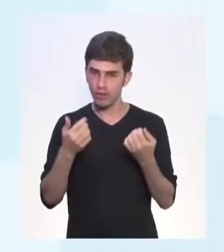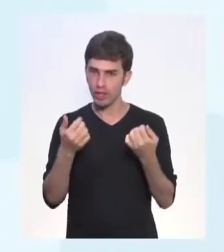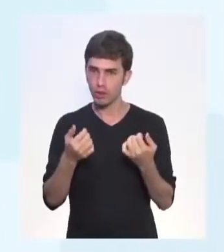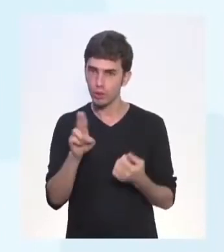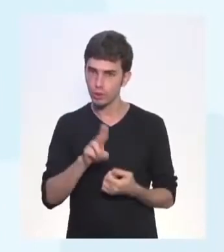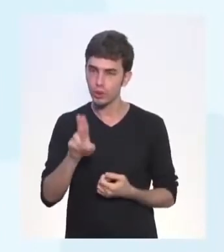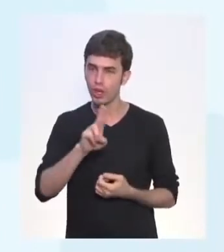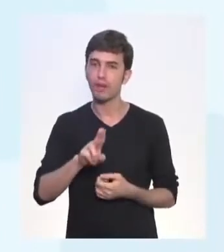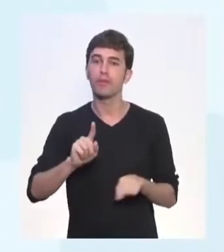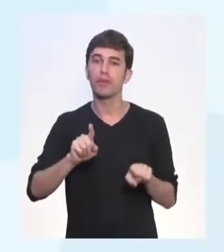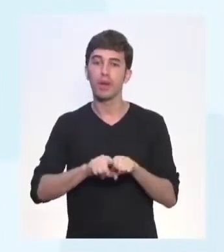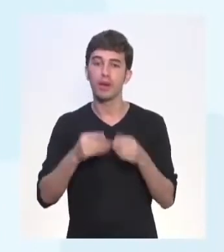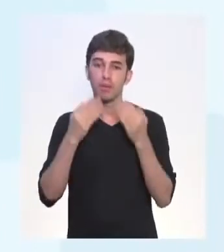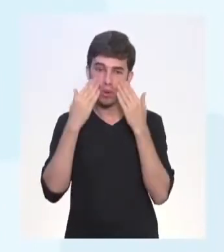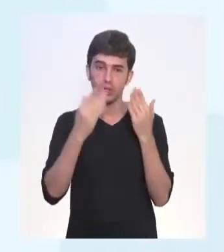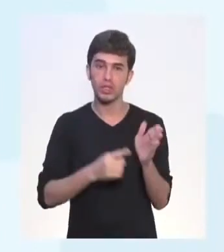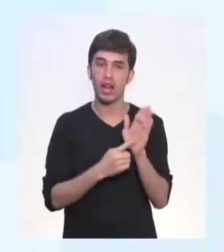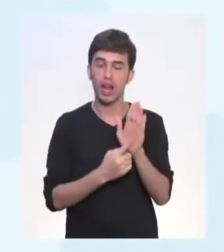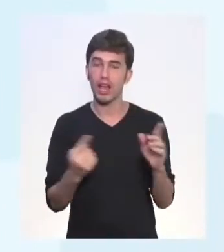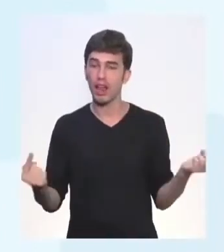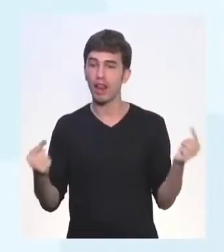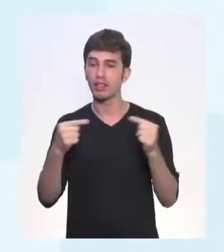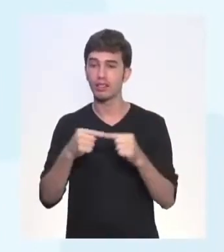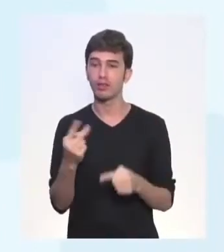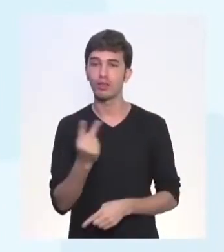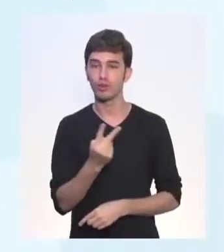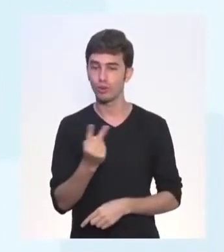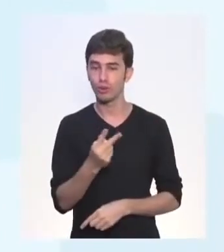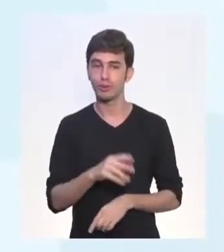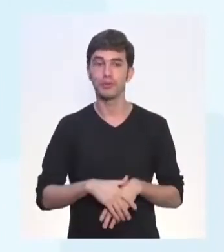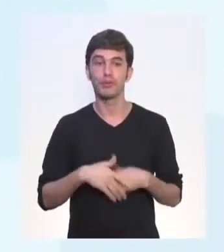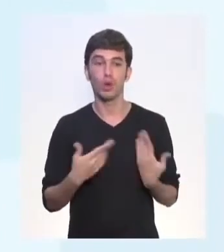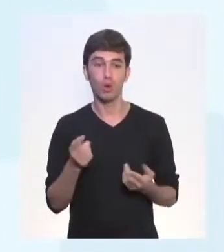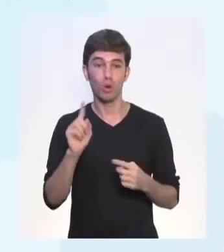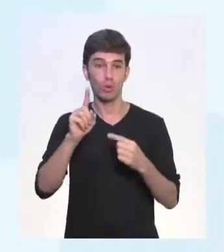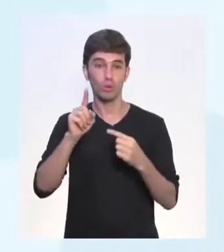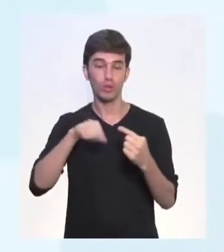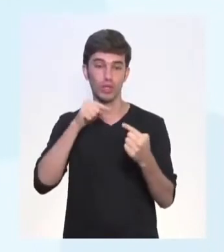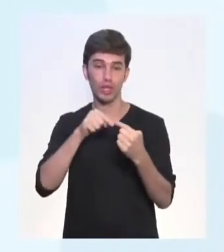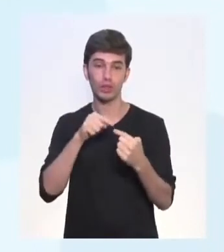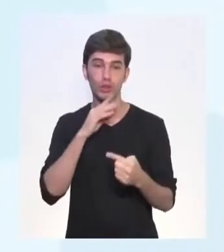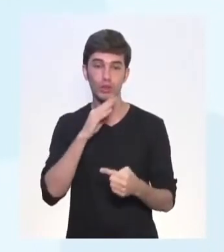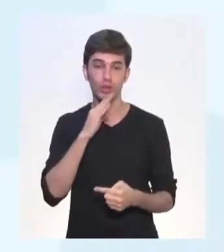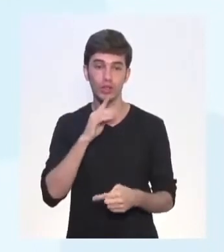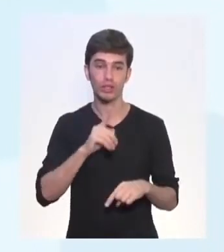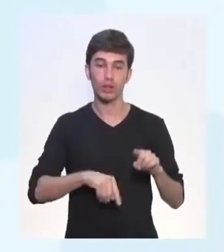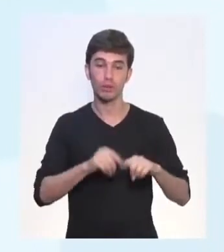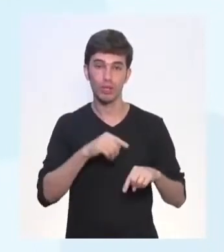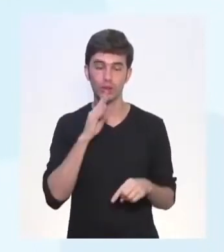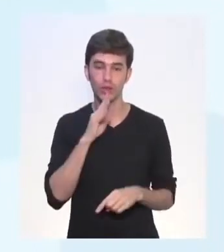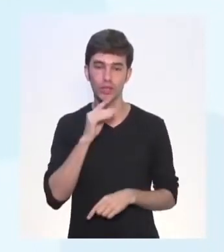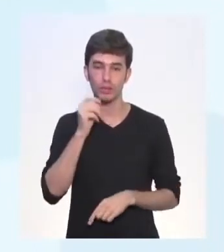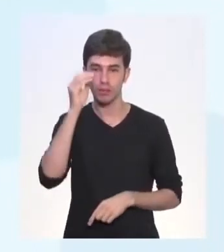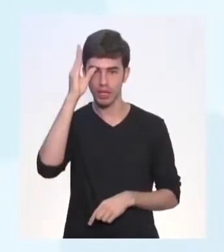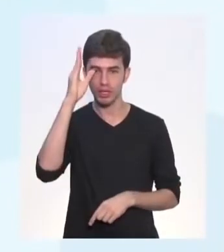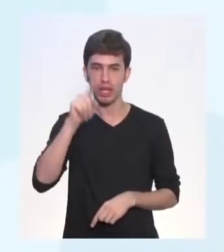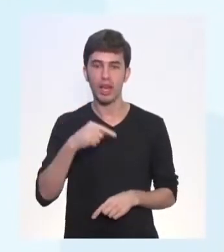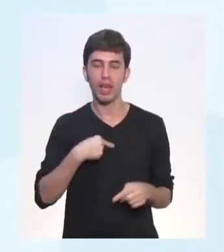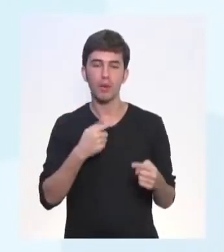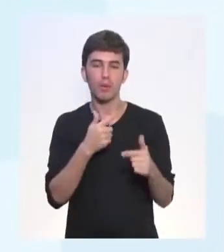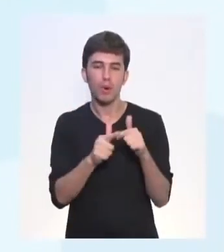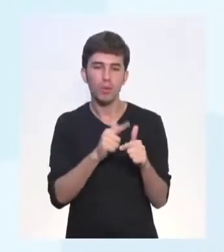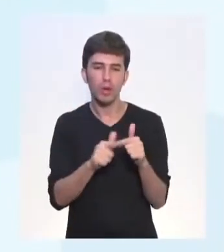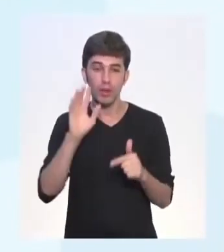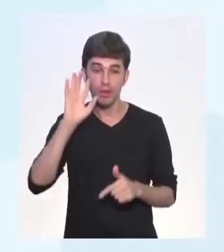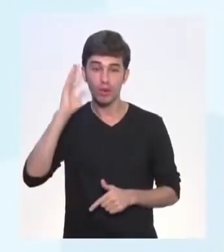para expressar a relação entre elas. O objeto de conhecimento são problemas envolvendo grandezas diretamente